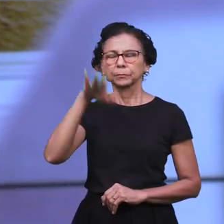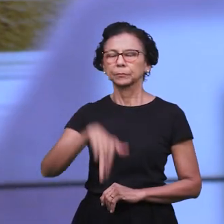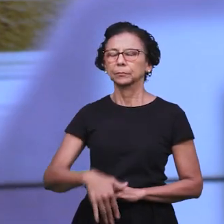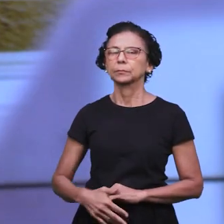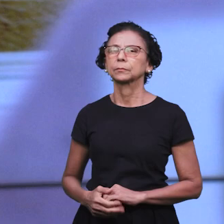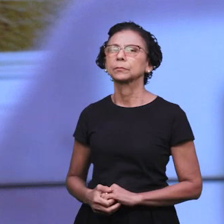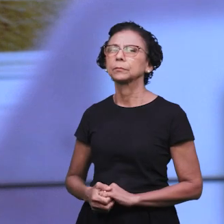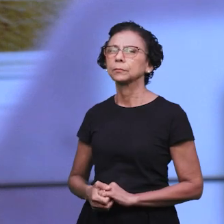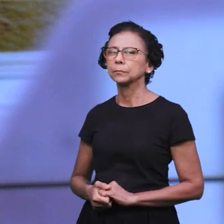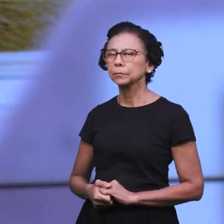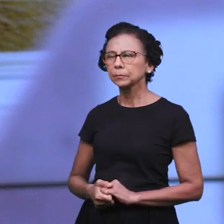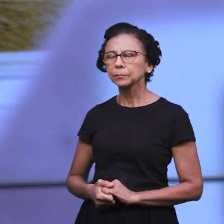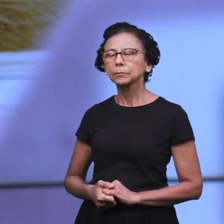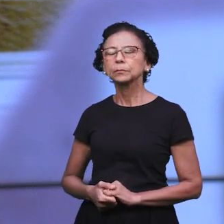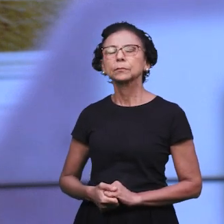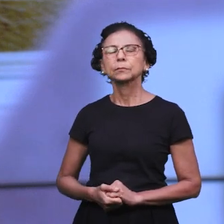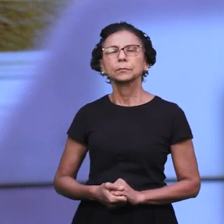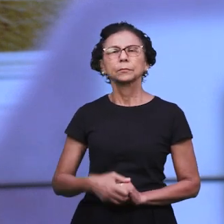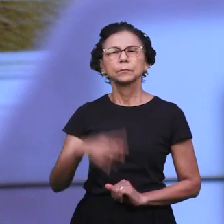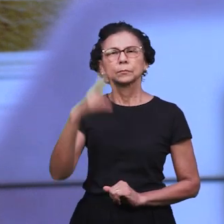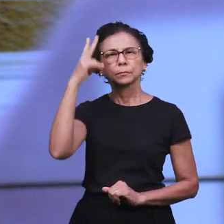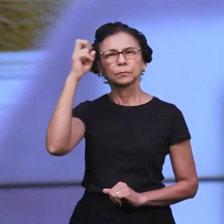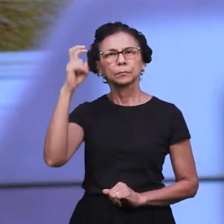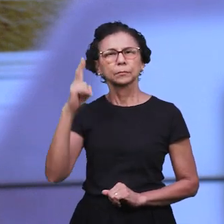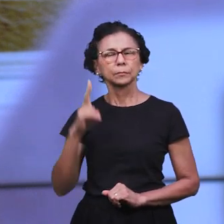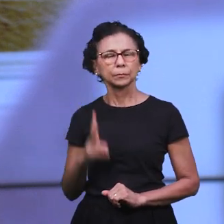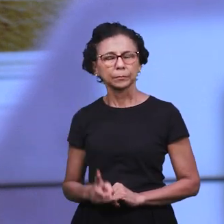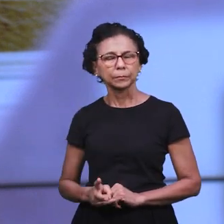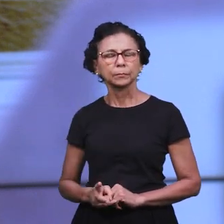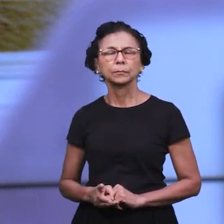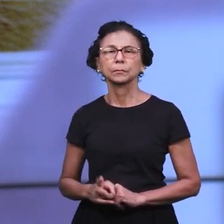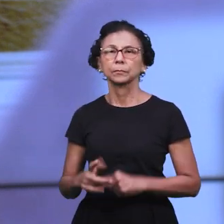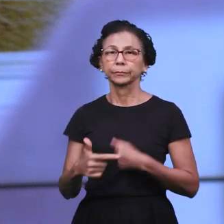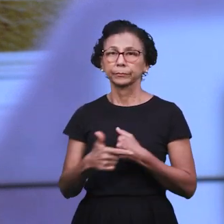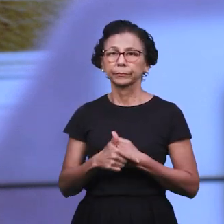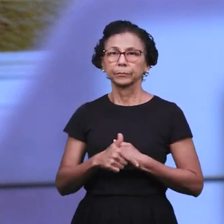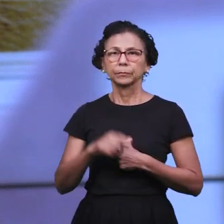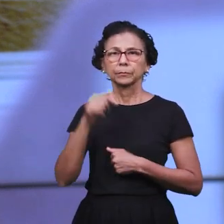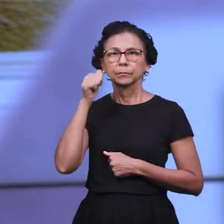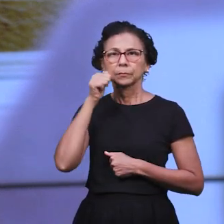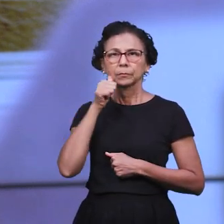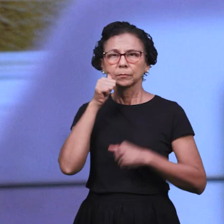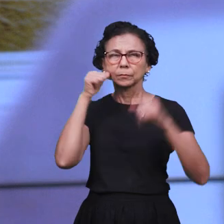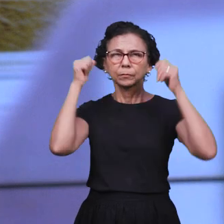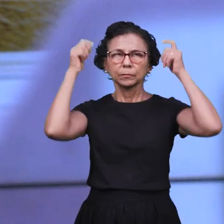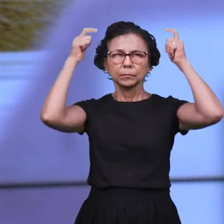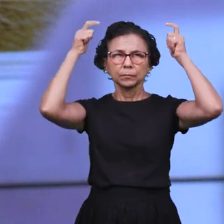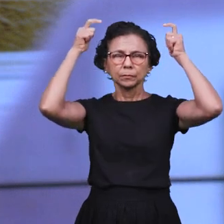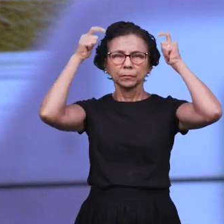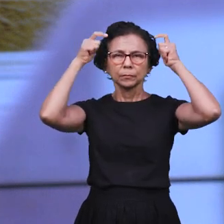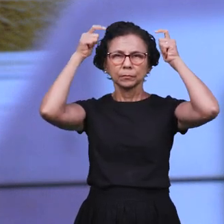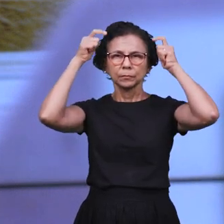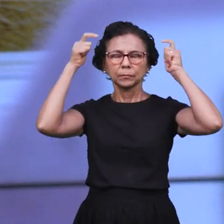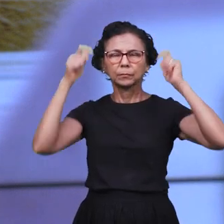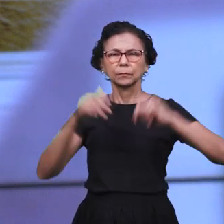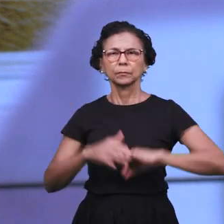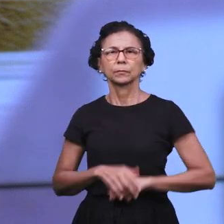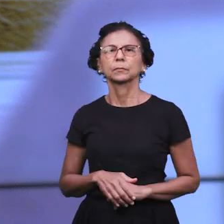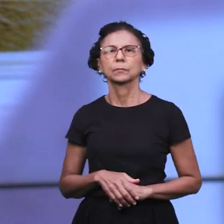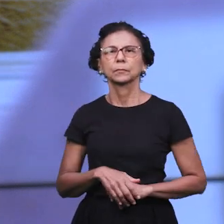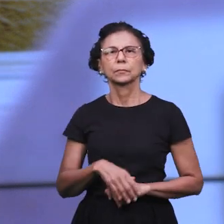bem preparada e bem projetada. Chegou à função de rainha. E depois disso, Mardoqueu descansou,